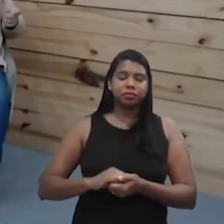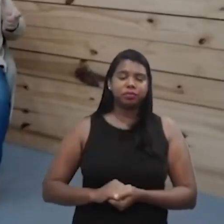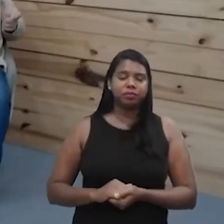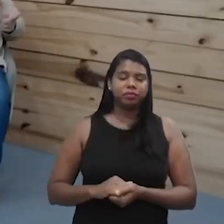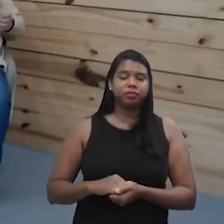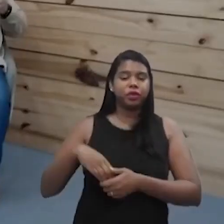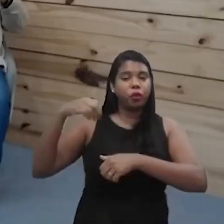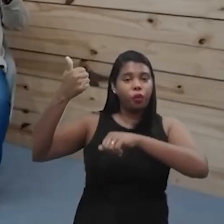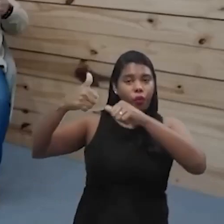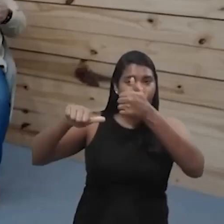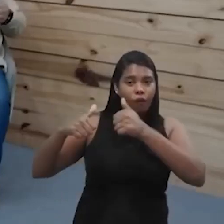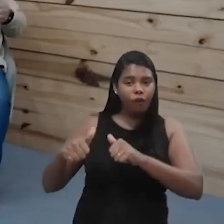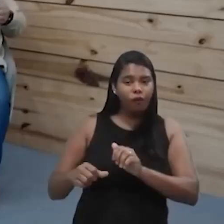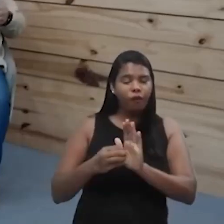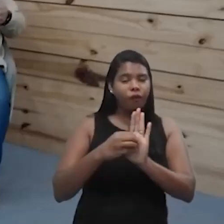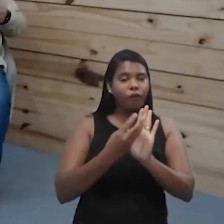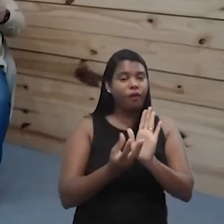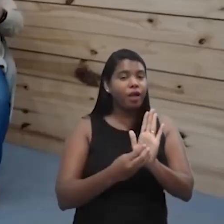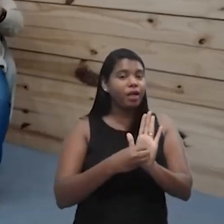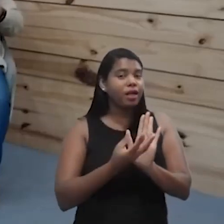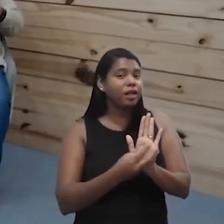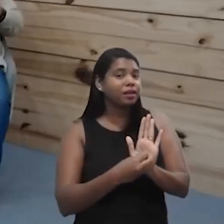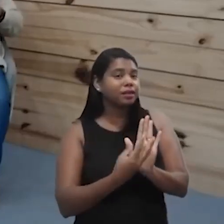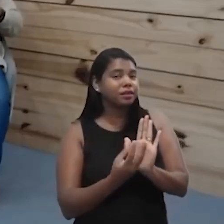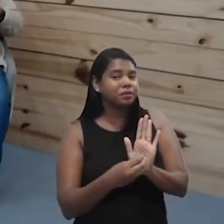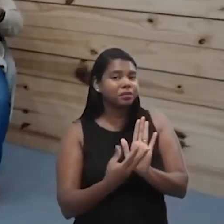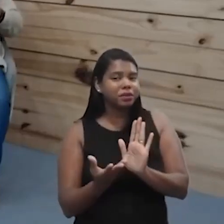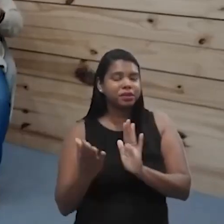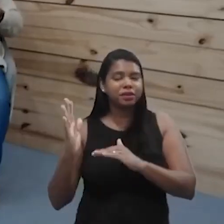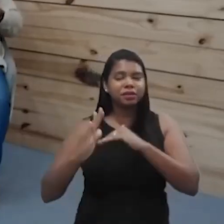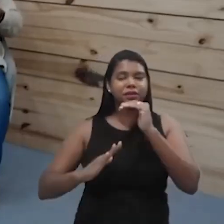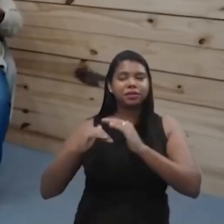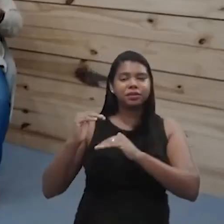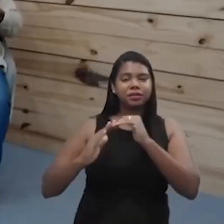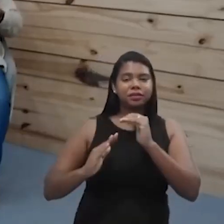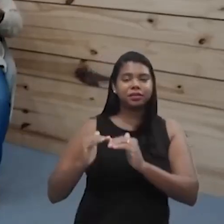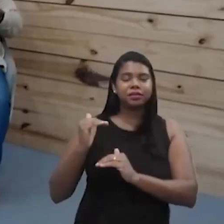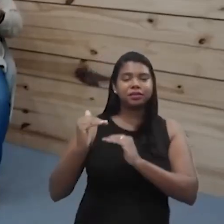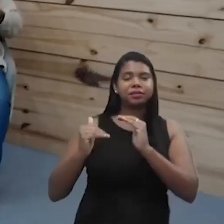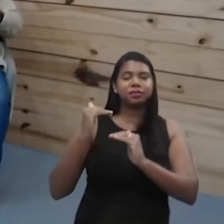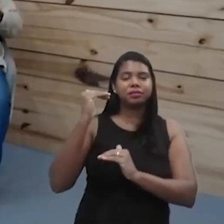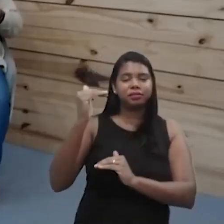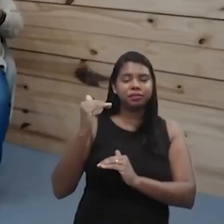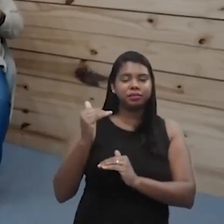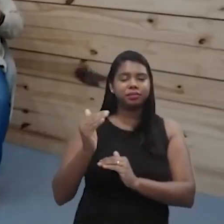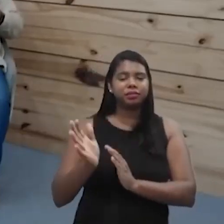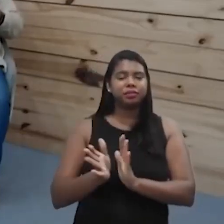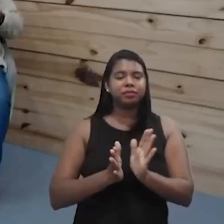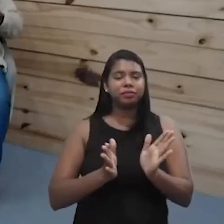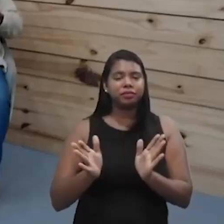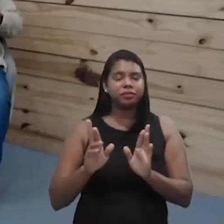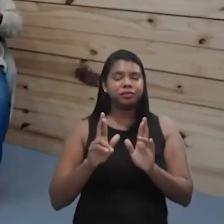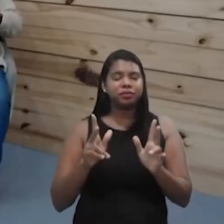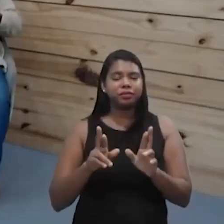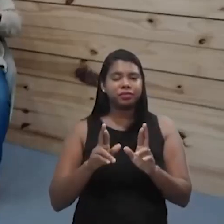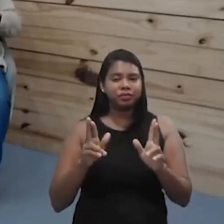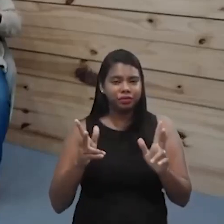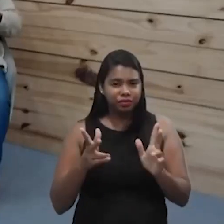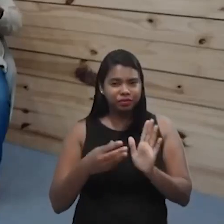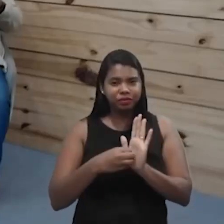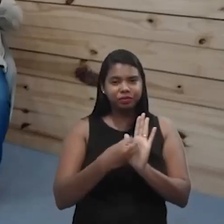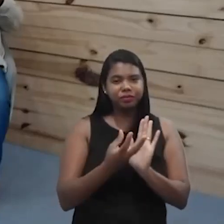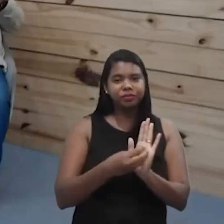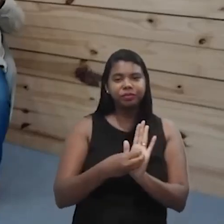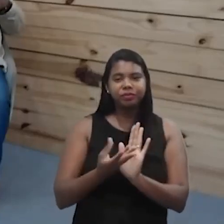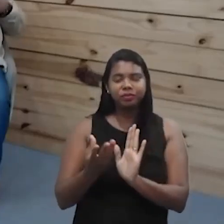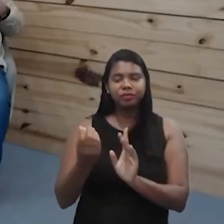mídias sociais, que é aquele profissional que vai estar tendo acesso a diferentes mídias